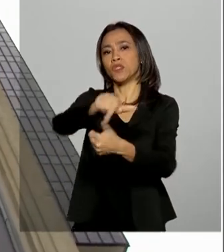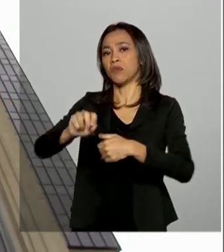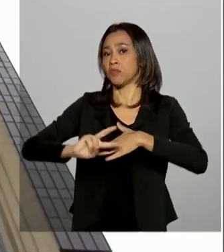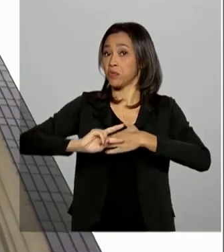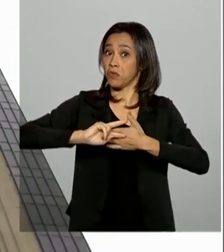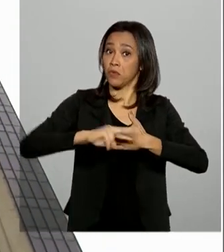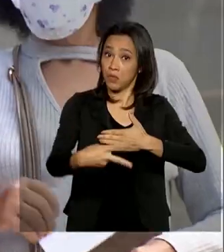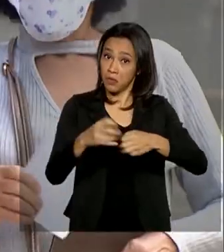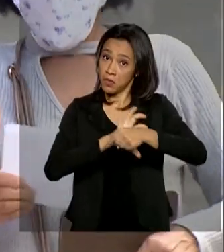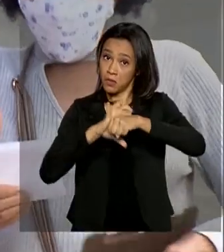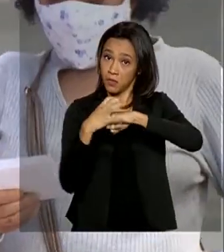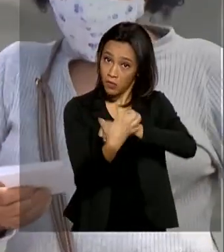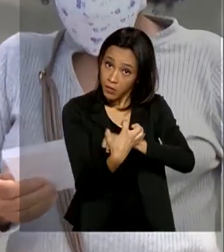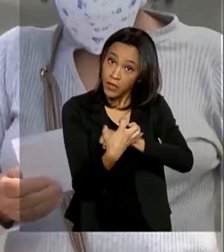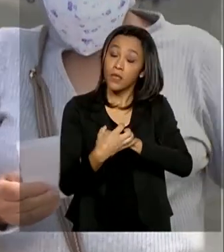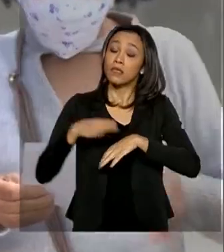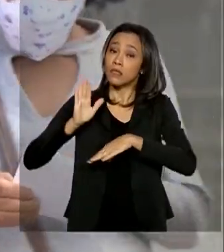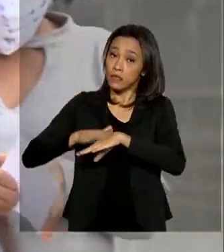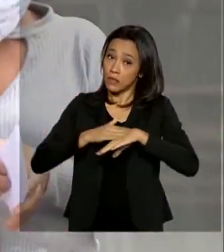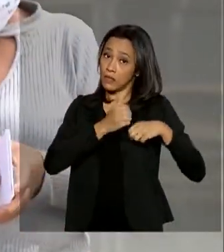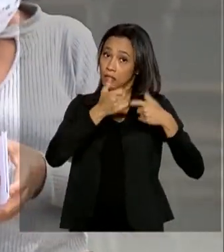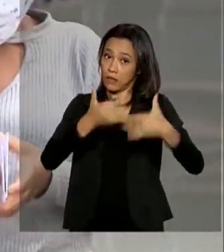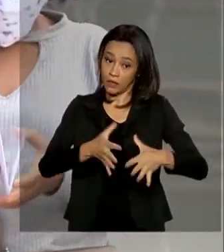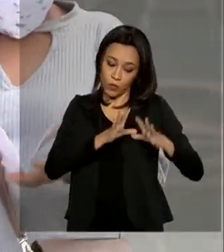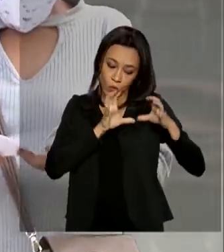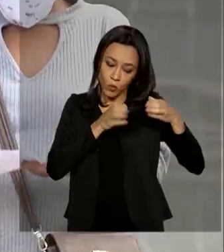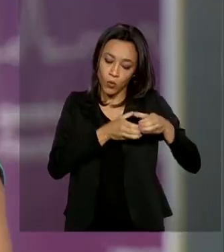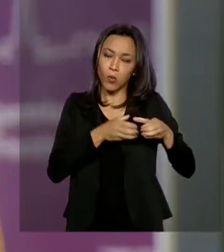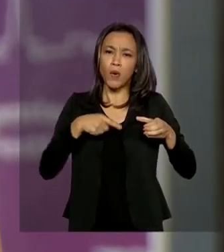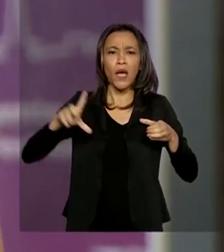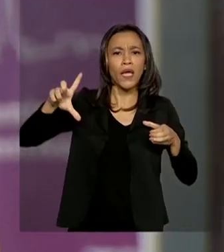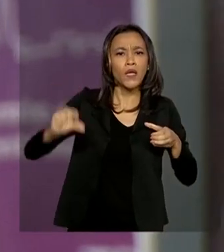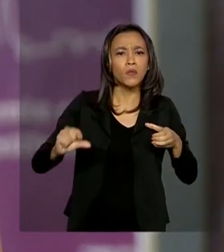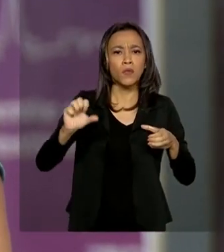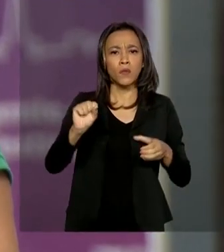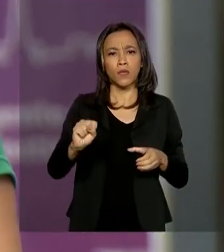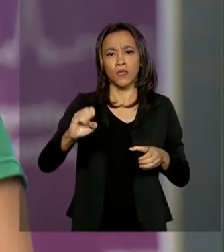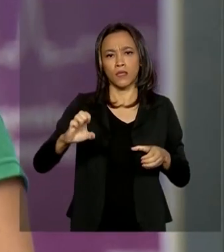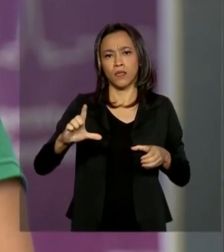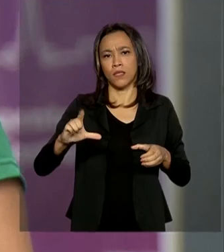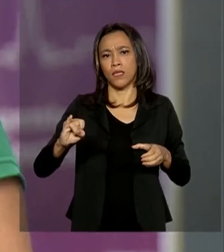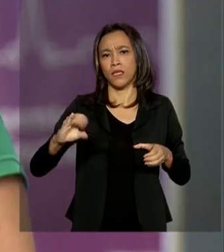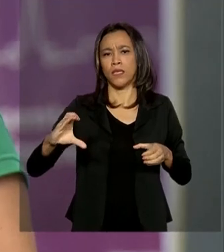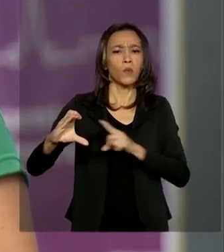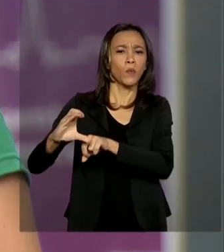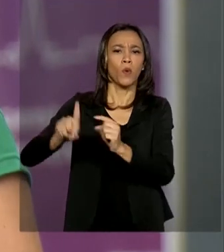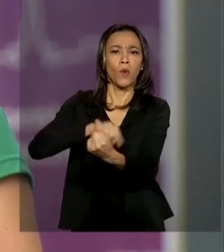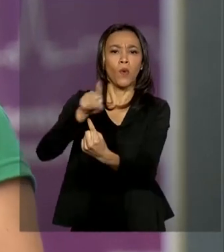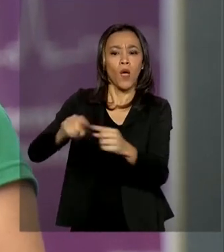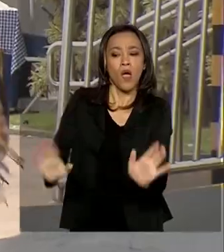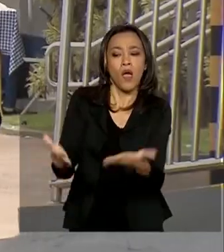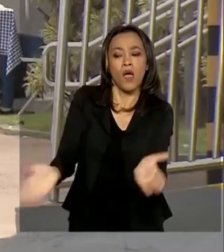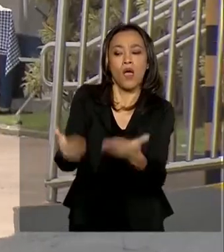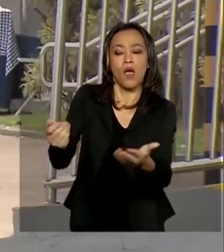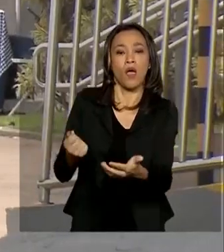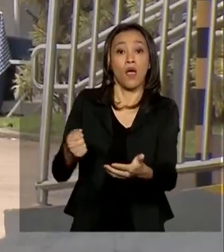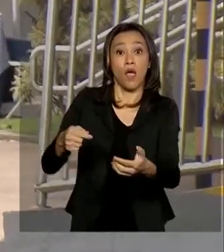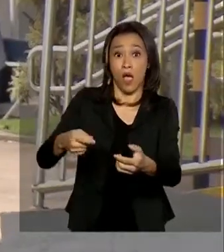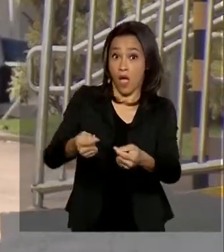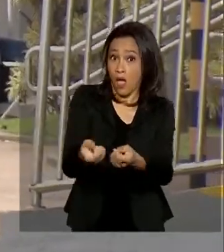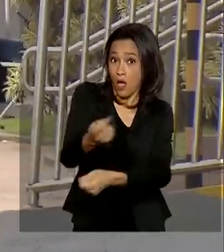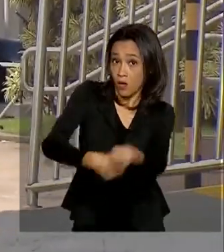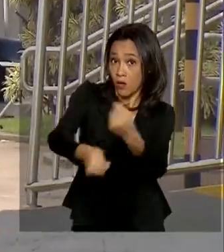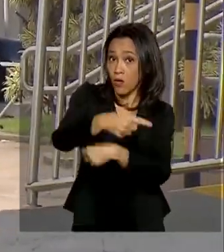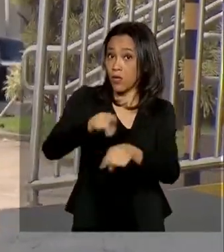novo coronavírus. Segundo o Copom, a redução da Selic ajuda a estimular a economia e as compras. O Banco